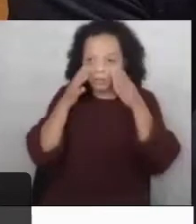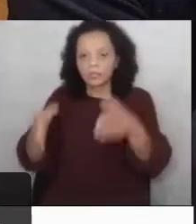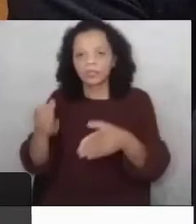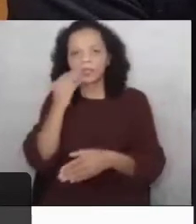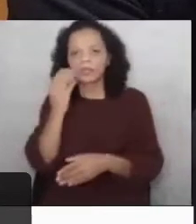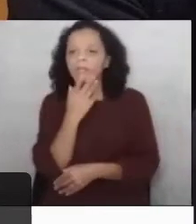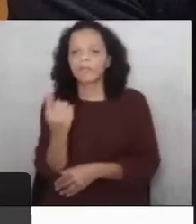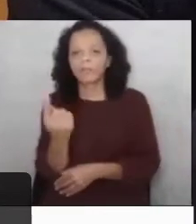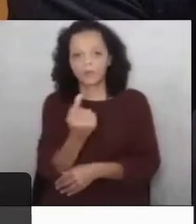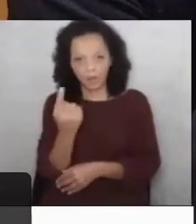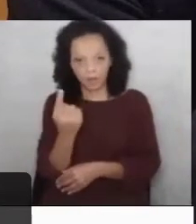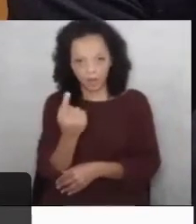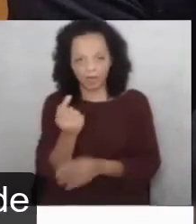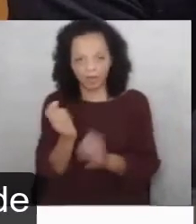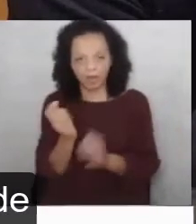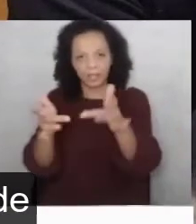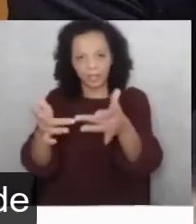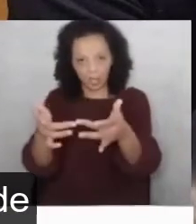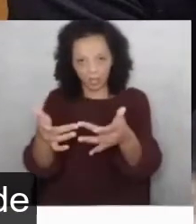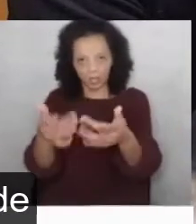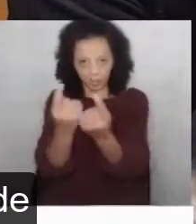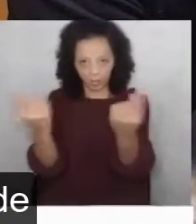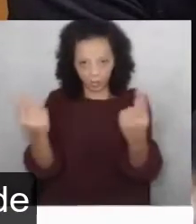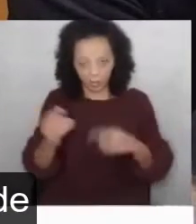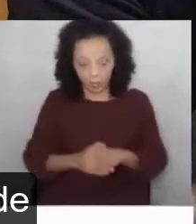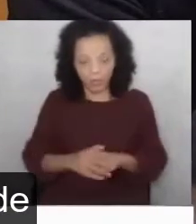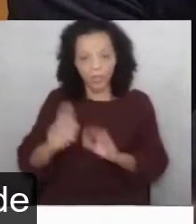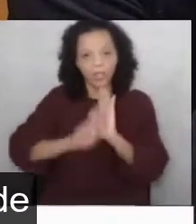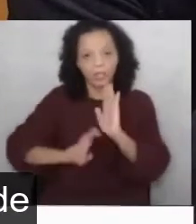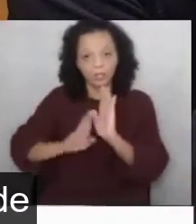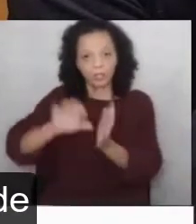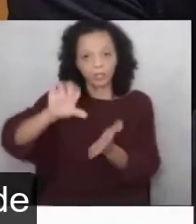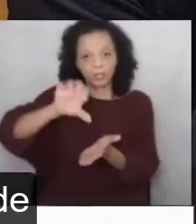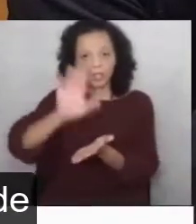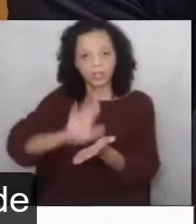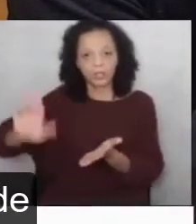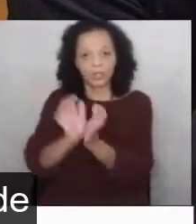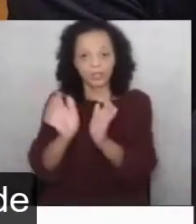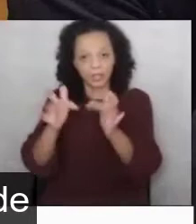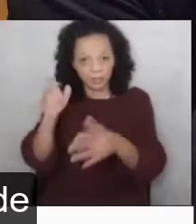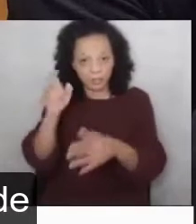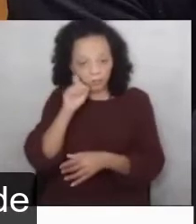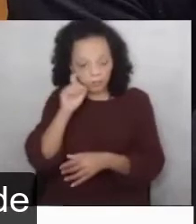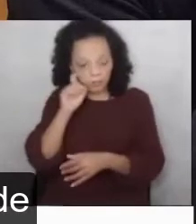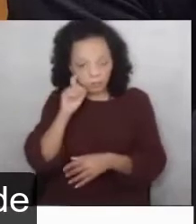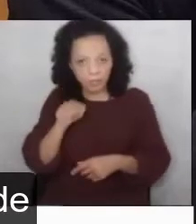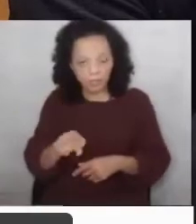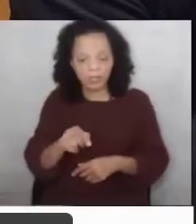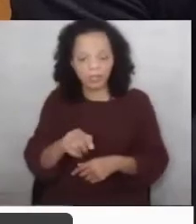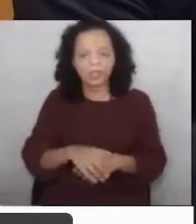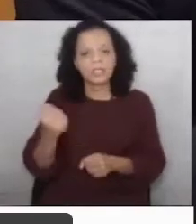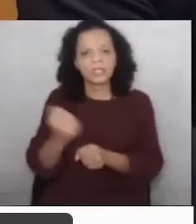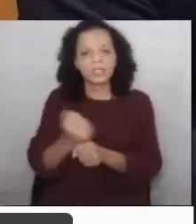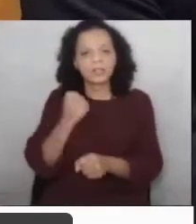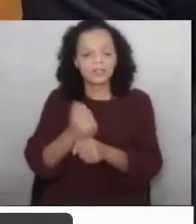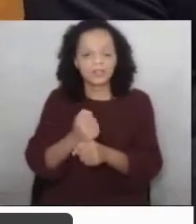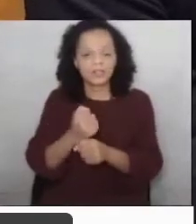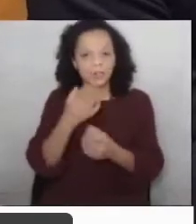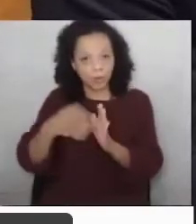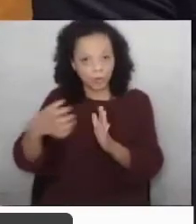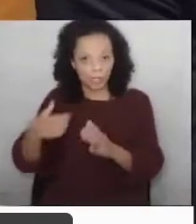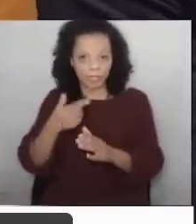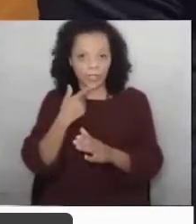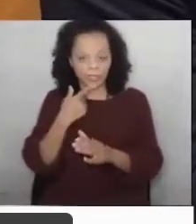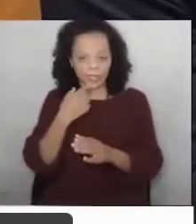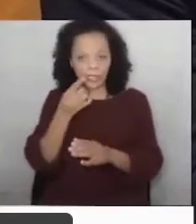do espaço cibernético segundo o relatório do centro Nacional de cibersegurança são considerados como serviços críticos ou seja de maior